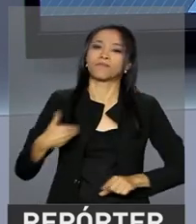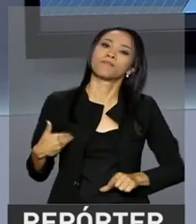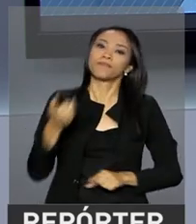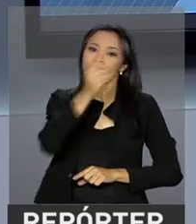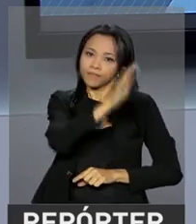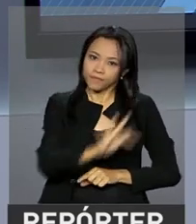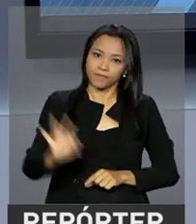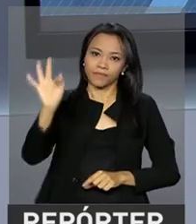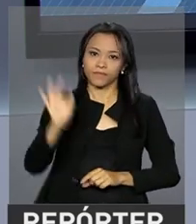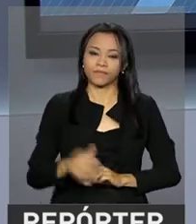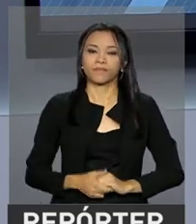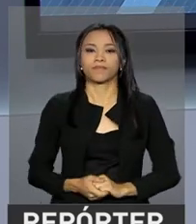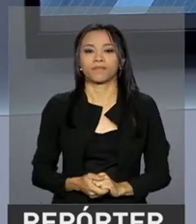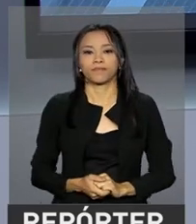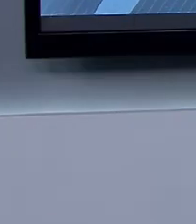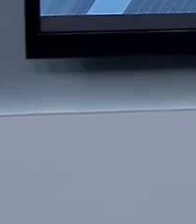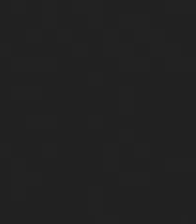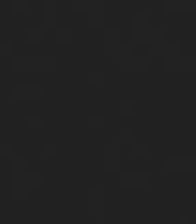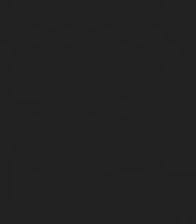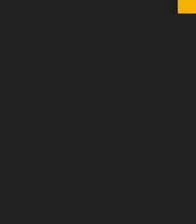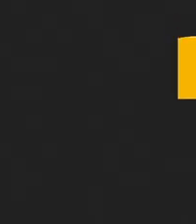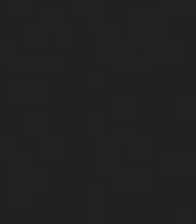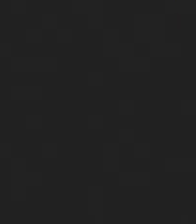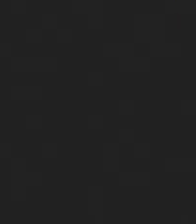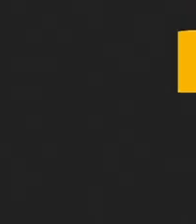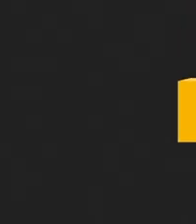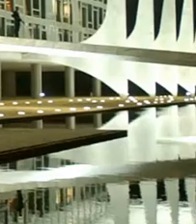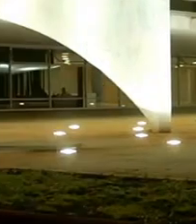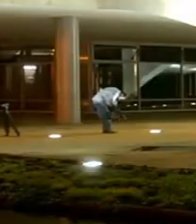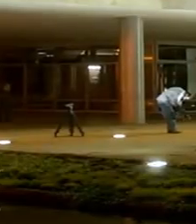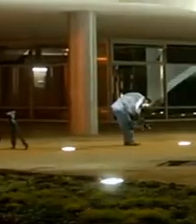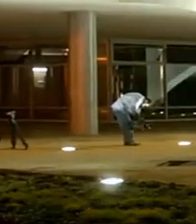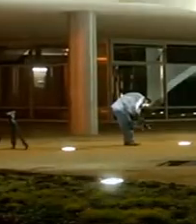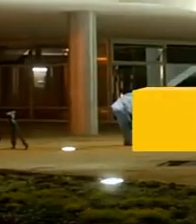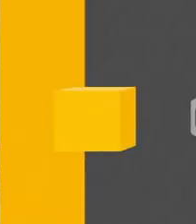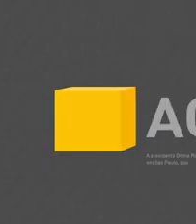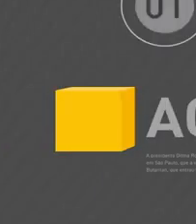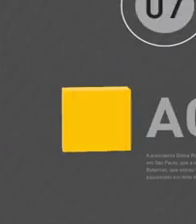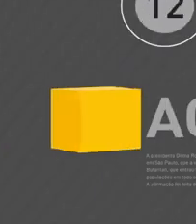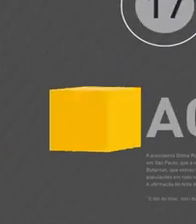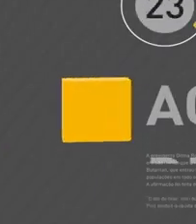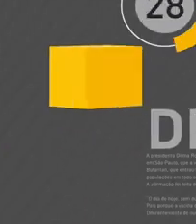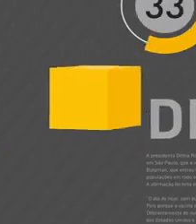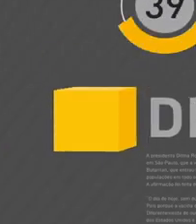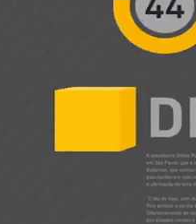NBR, a TV do Governo Federal.